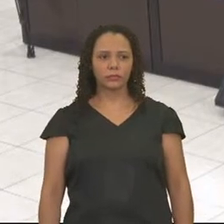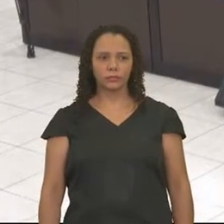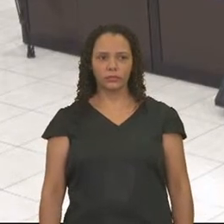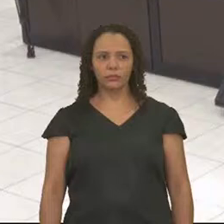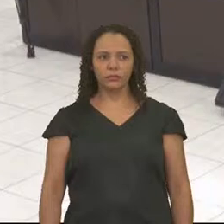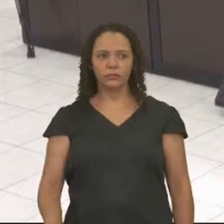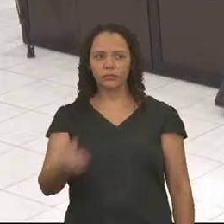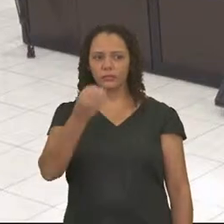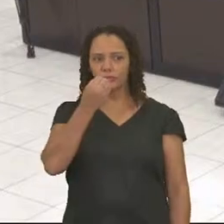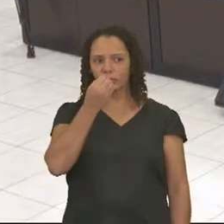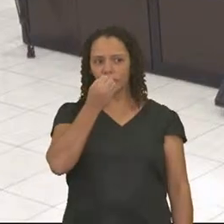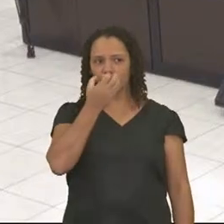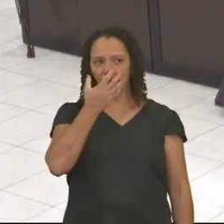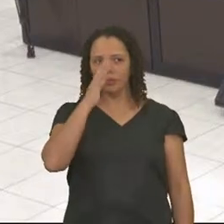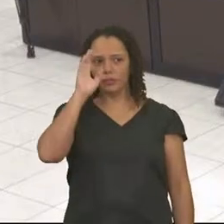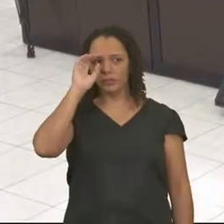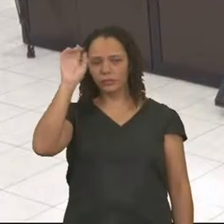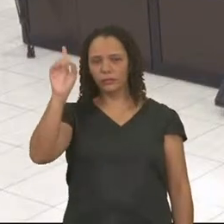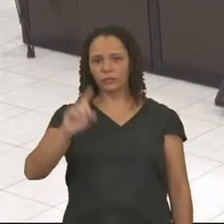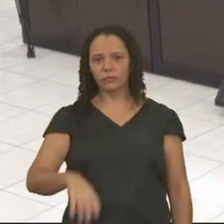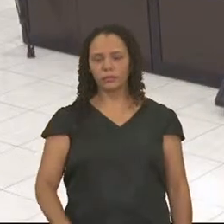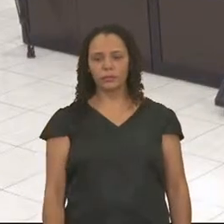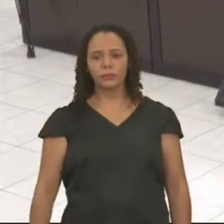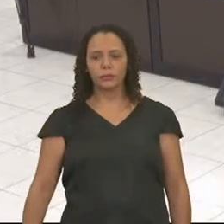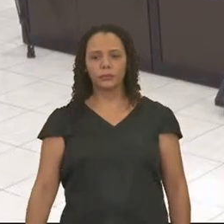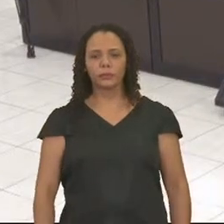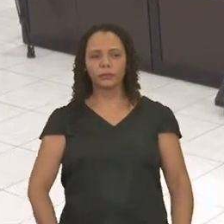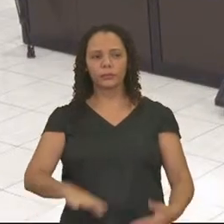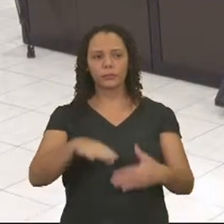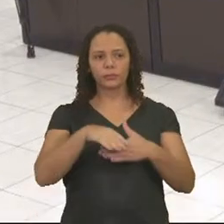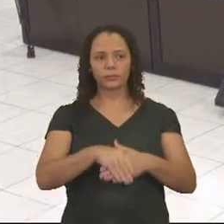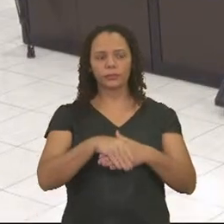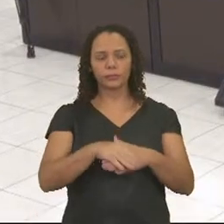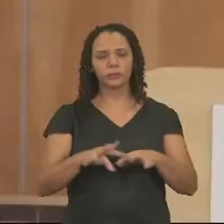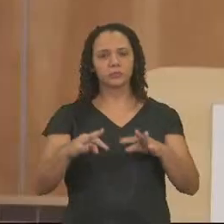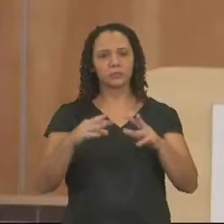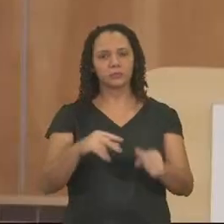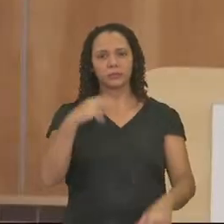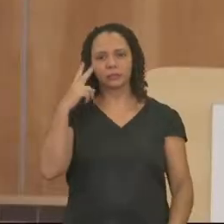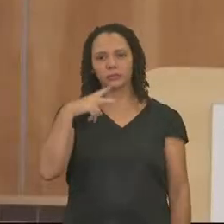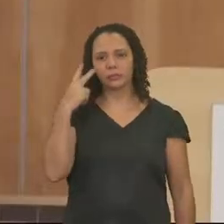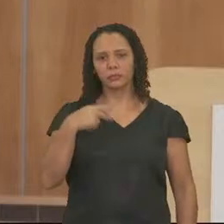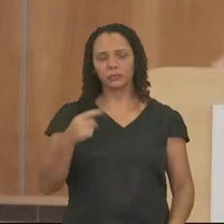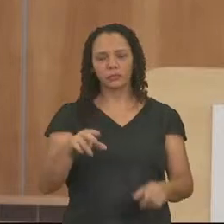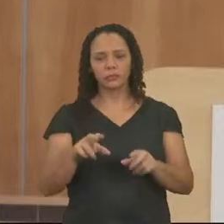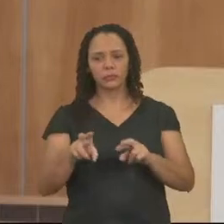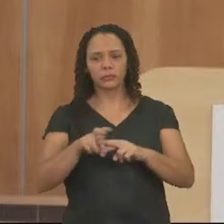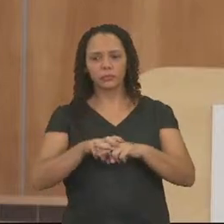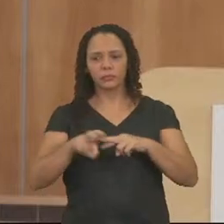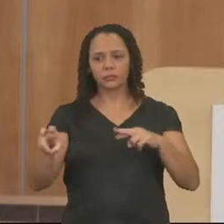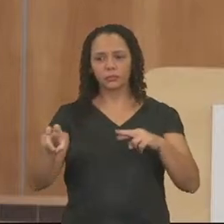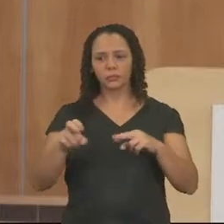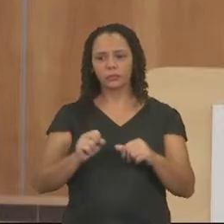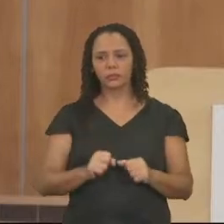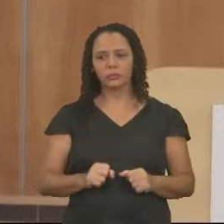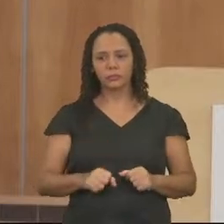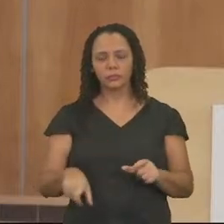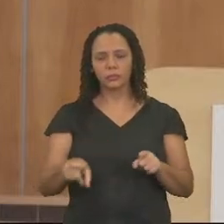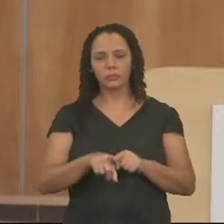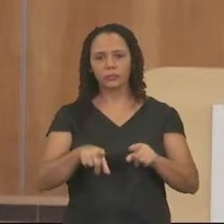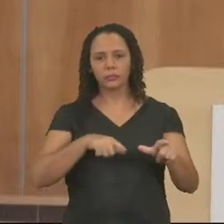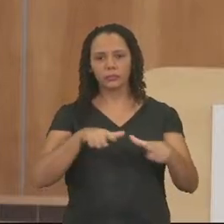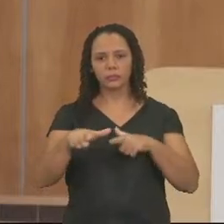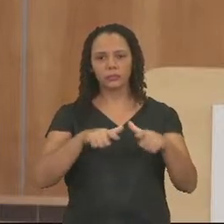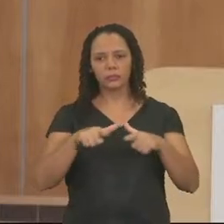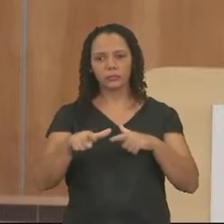Bom dia, quero cumprimentar todos os vereadores, a mesa, quero cumprimentar os vereadores, os trabalhadores da